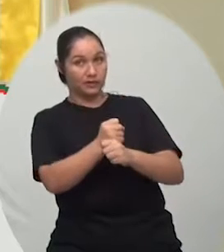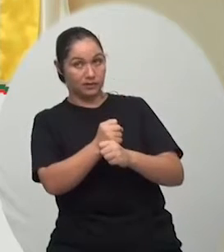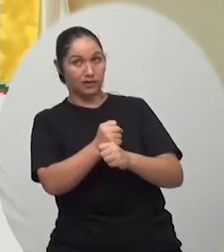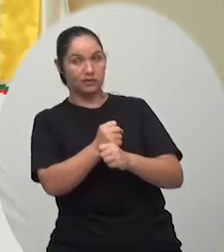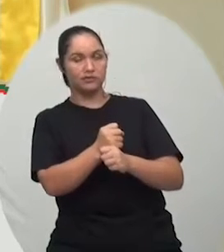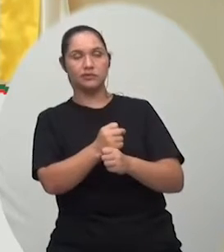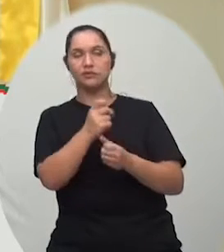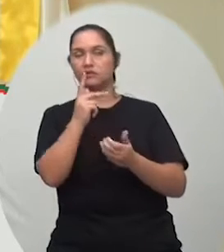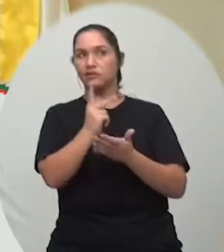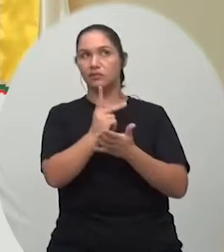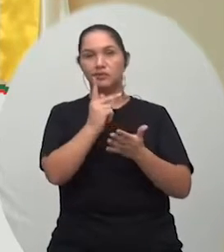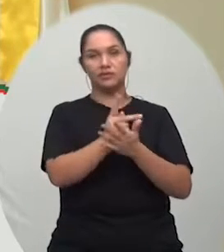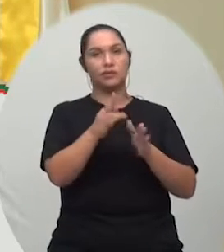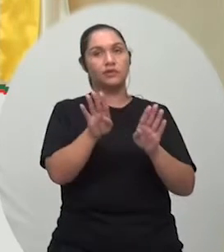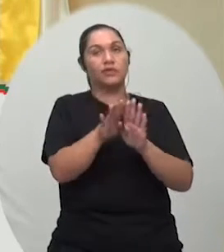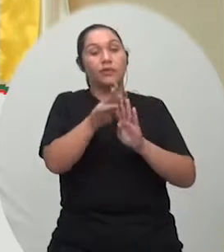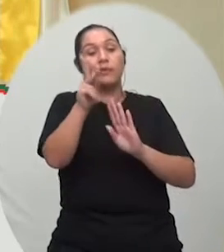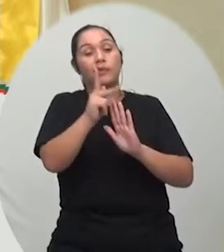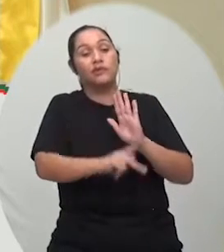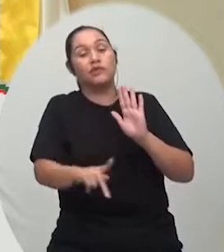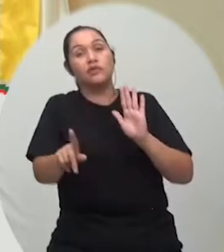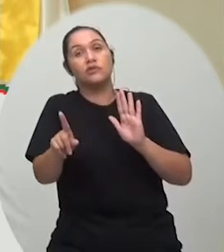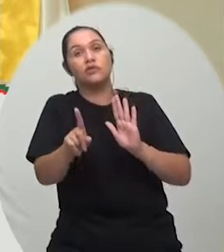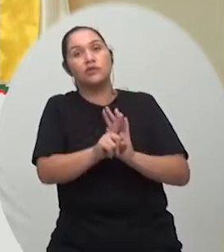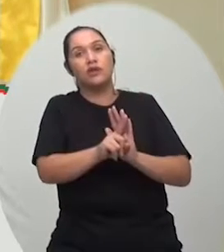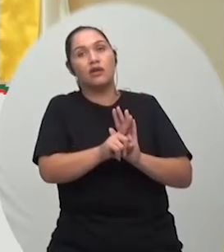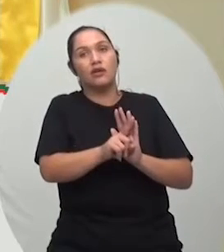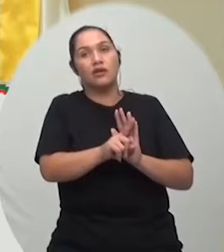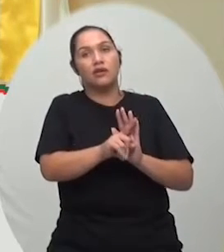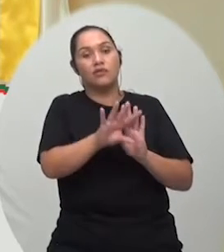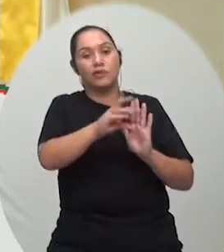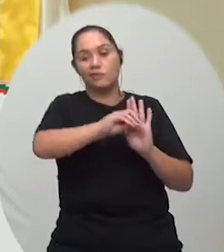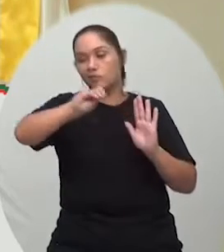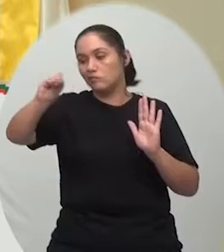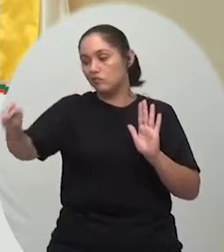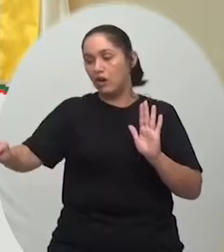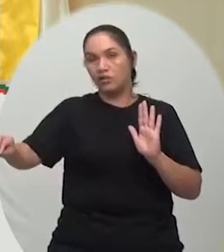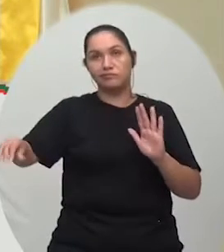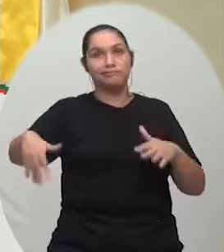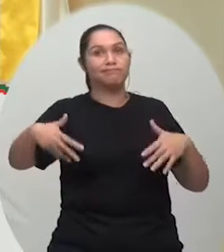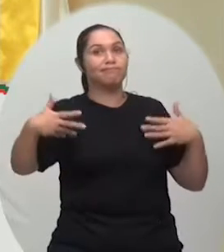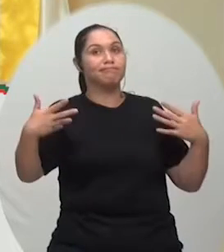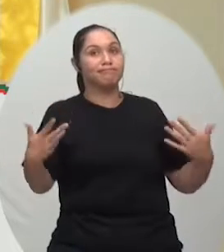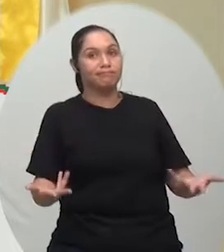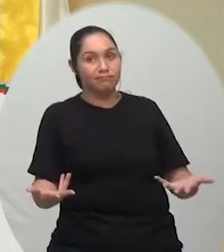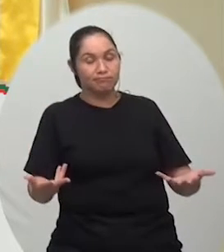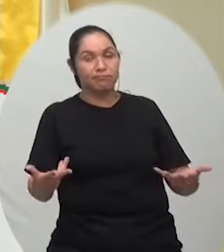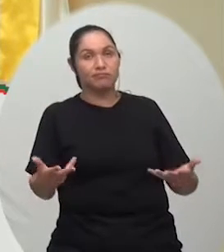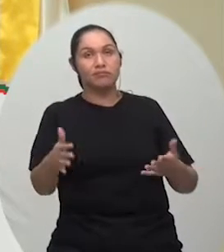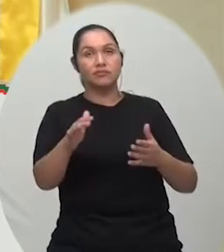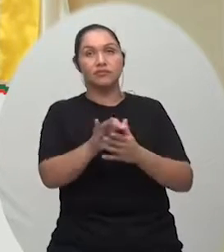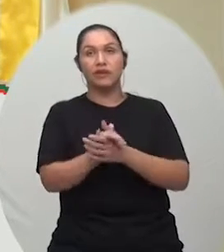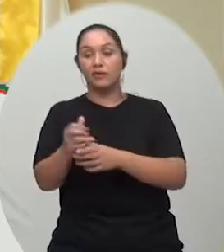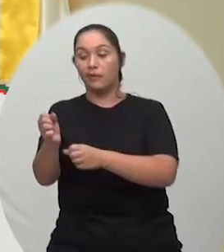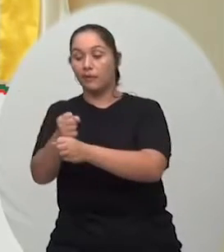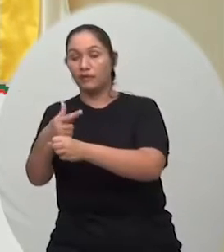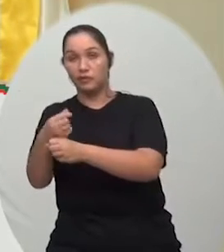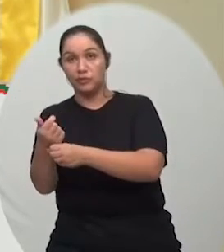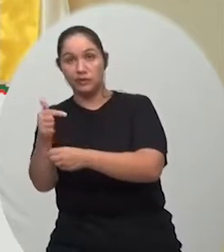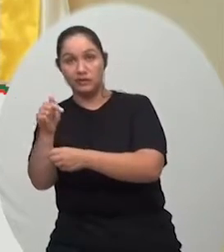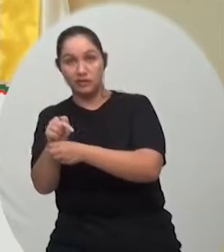passado, teve alguns projetos que foram retirados, e desde